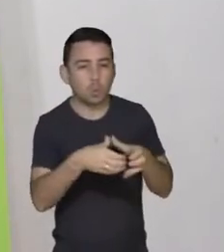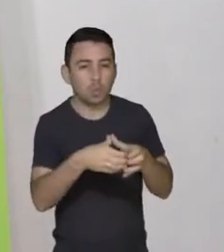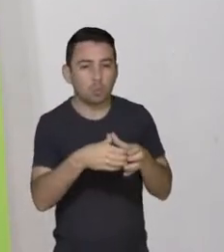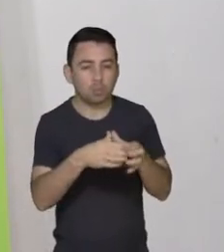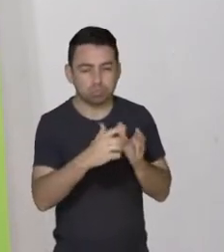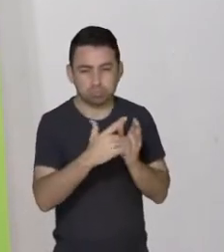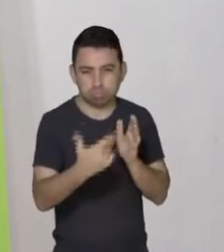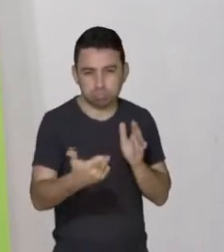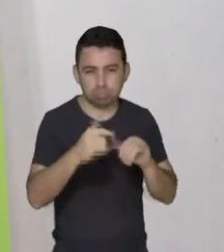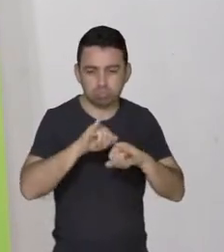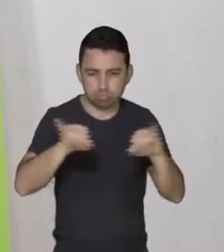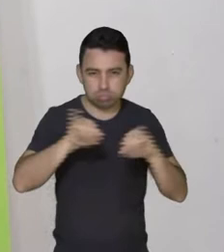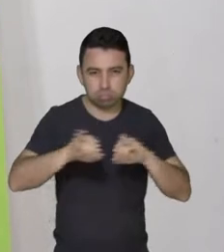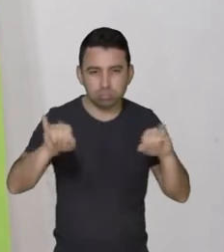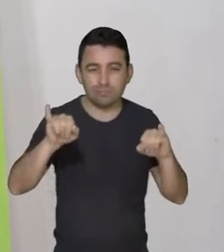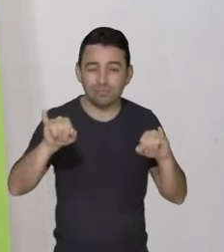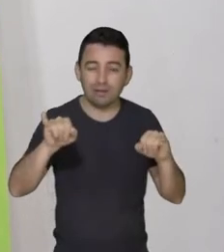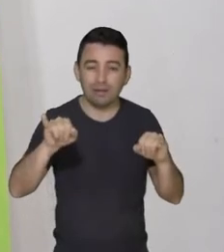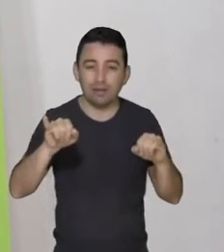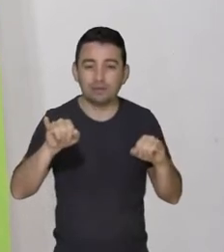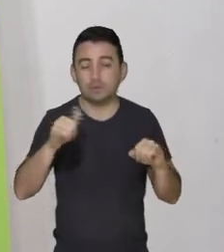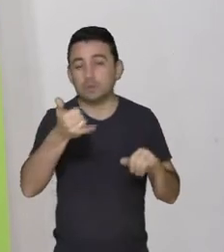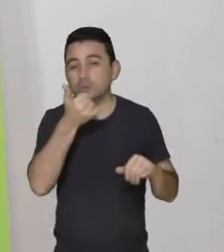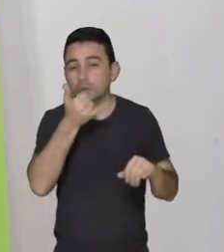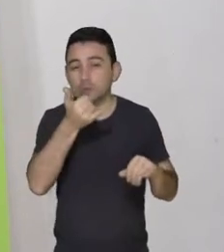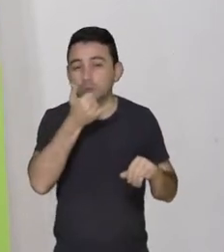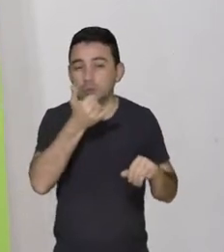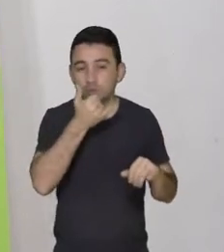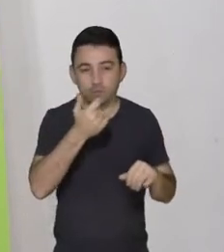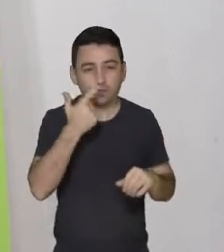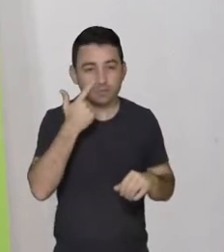em relação ao resultado das pesquisas